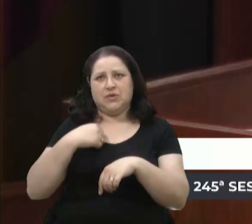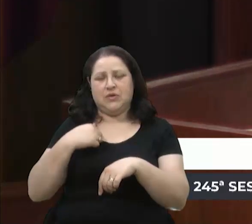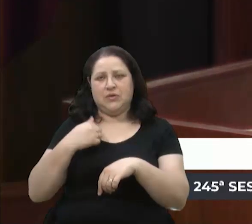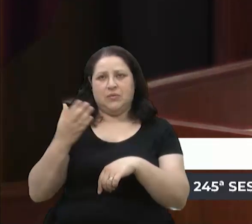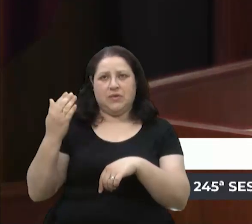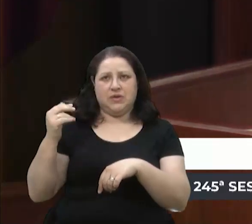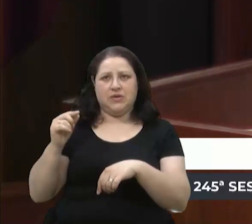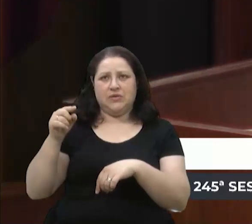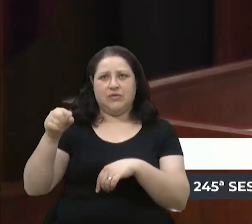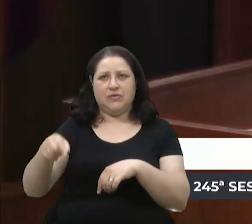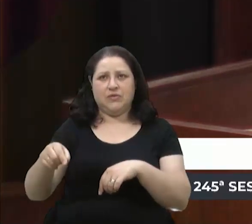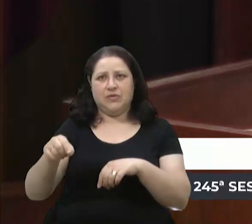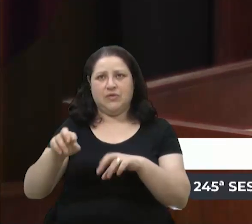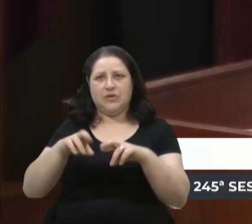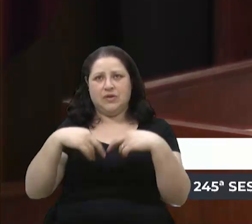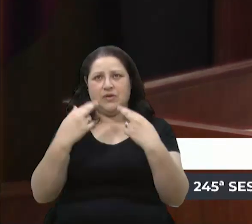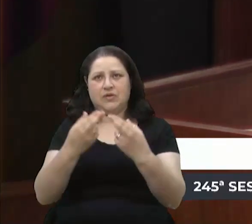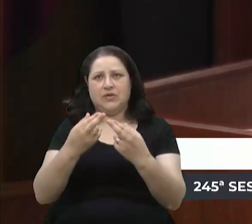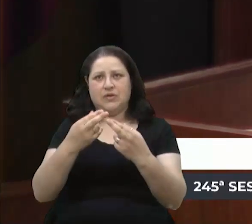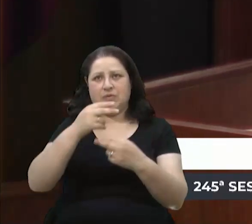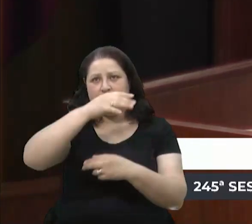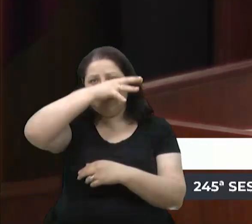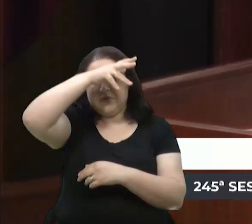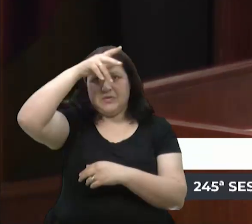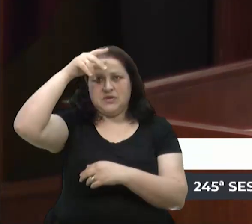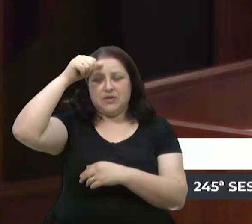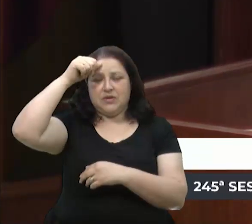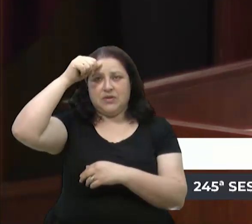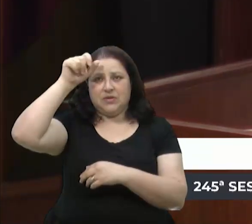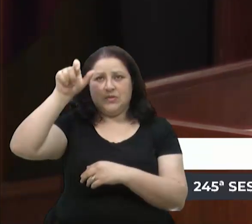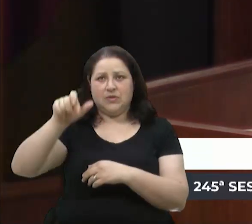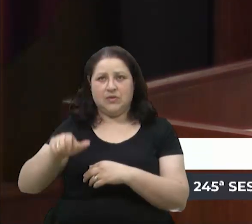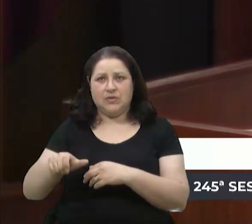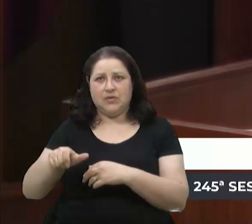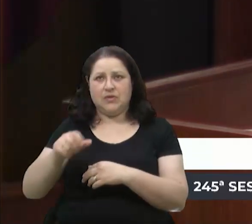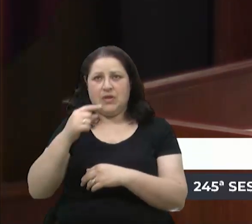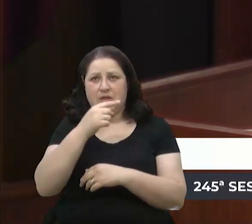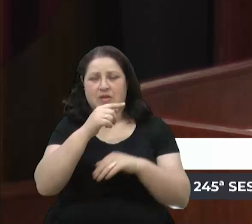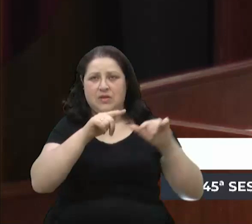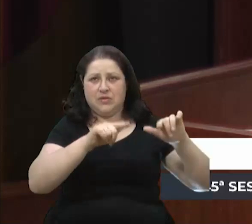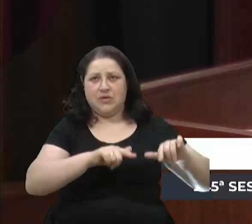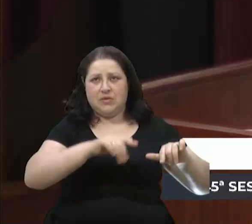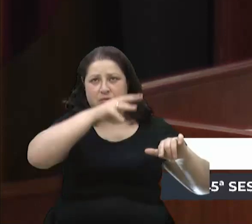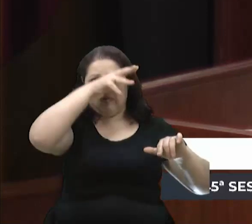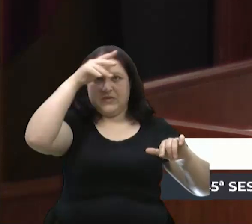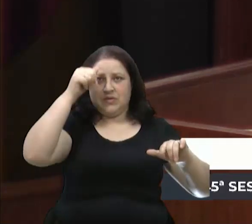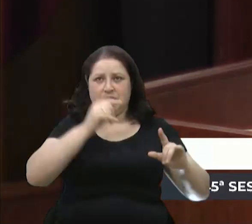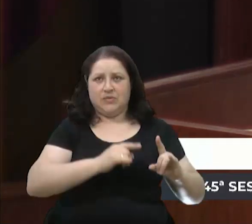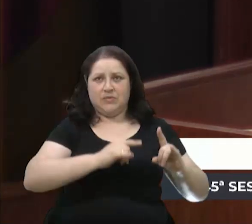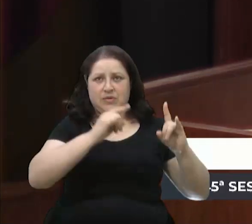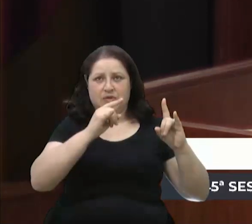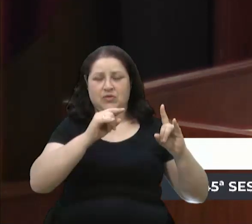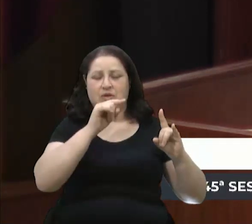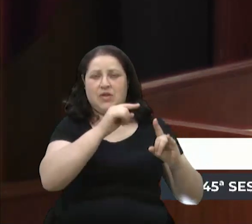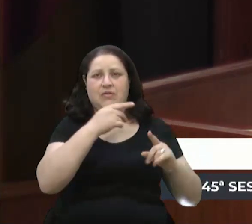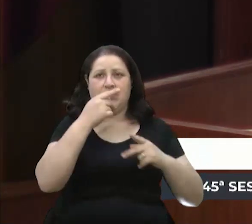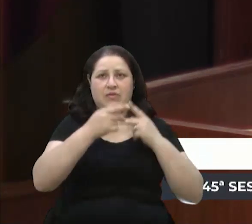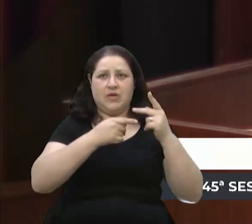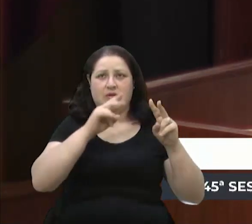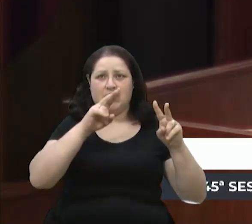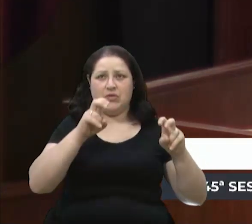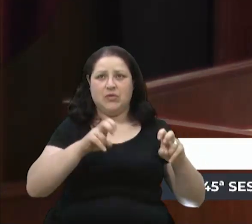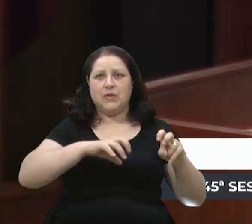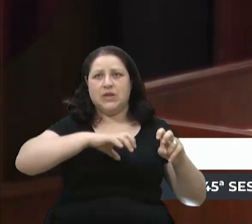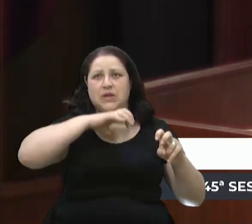na audiência do prefeito, ali na prefeitura, onde foi falado da legalização